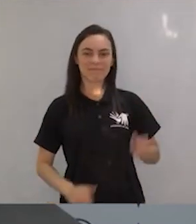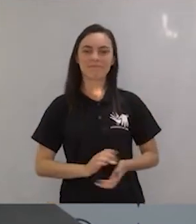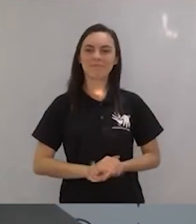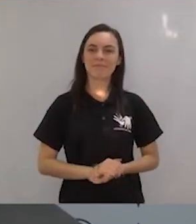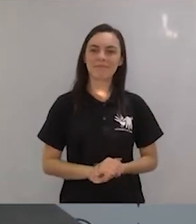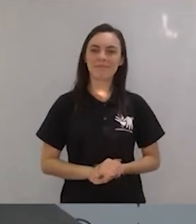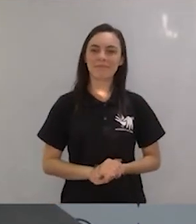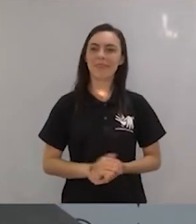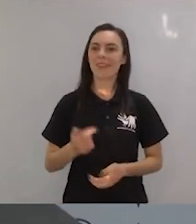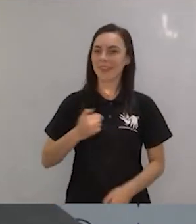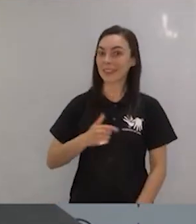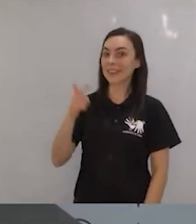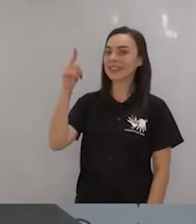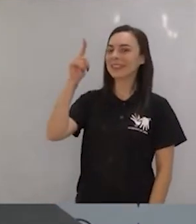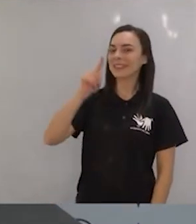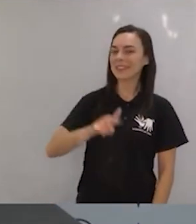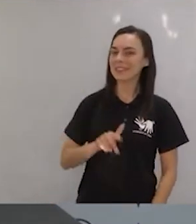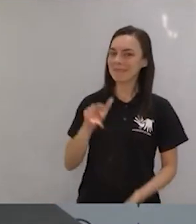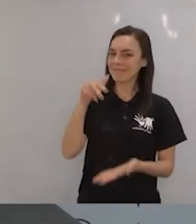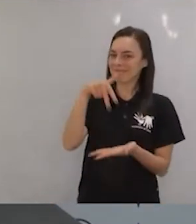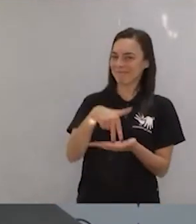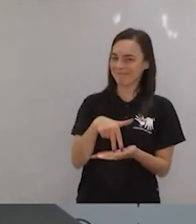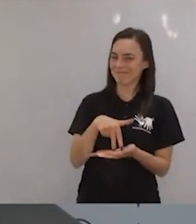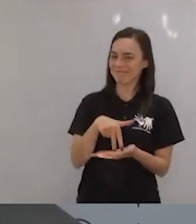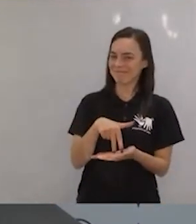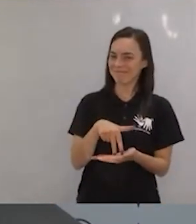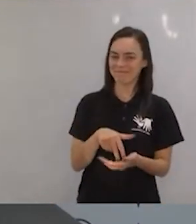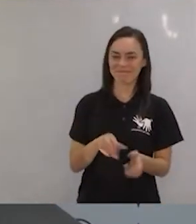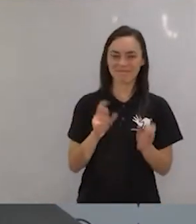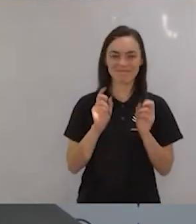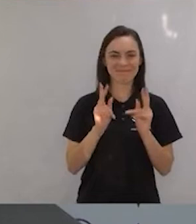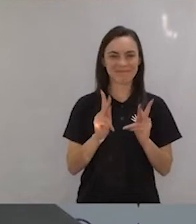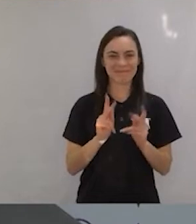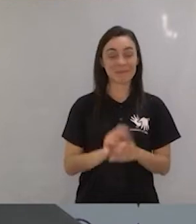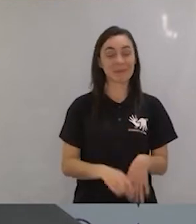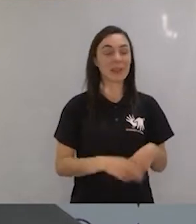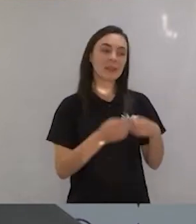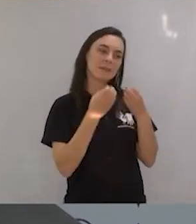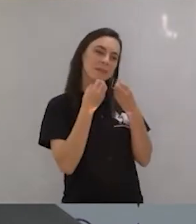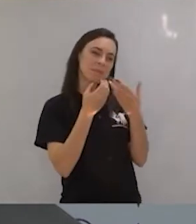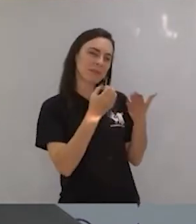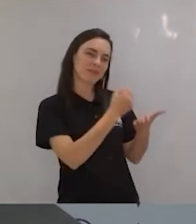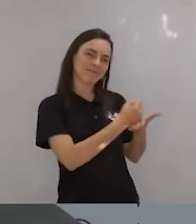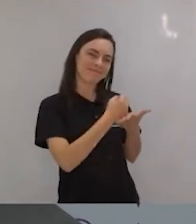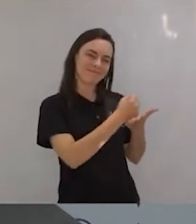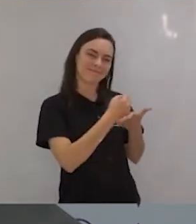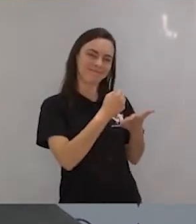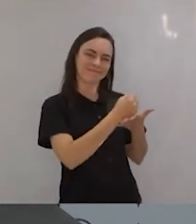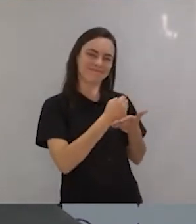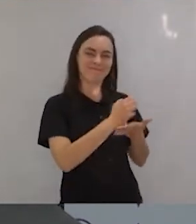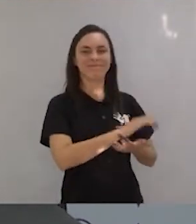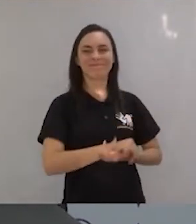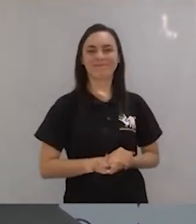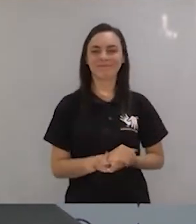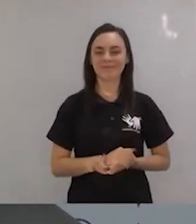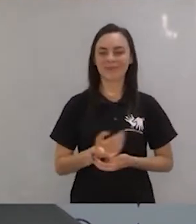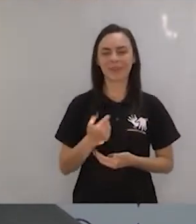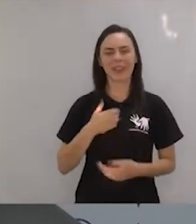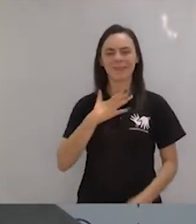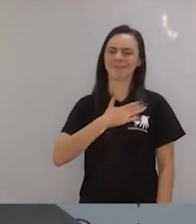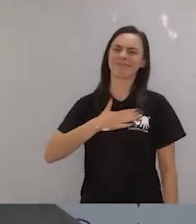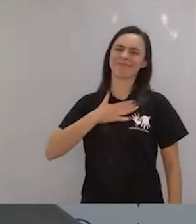aula. Tô aqui de novo. Muito bem, prof. Que bom que a professora Jaque tá me ajudando hoje. Ai, que bom.